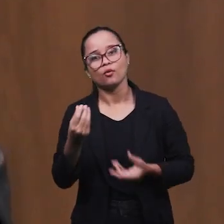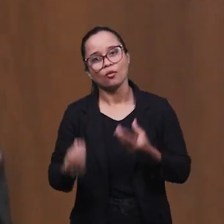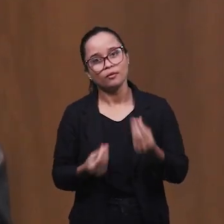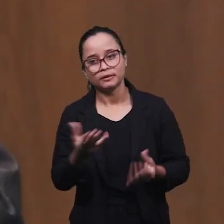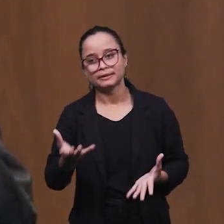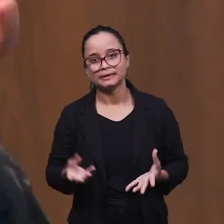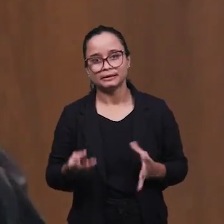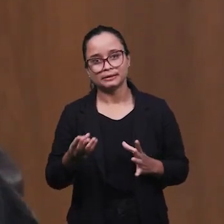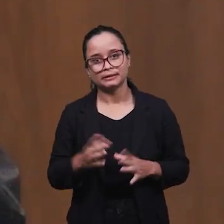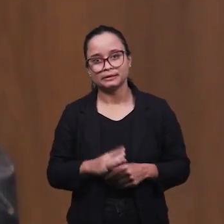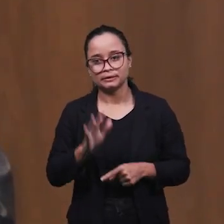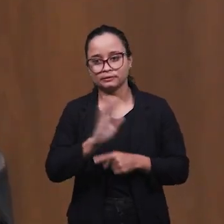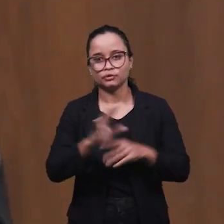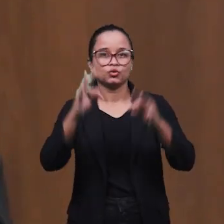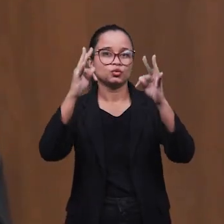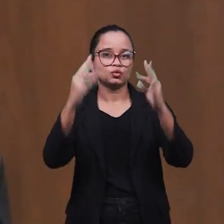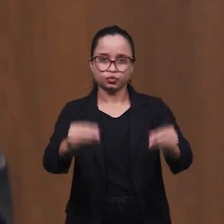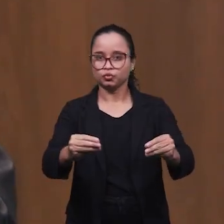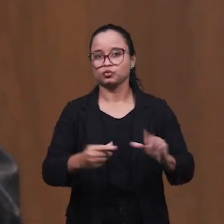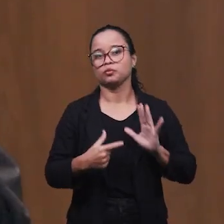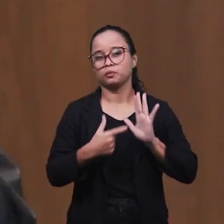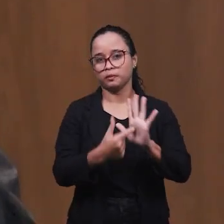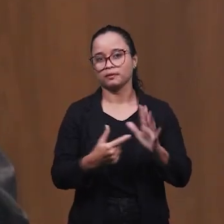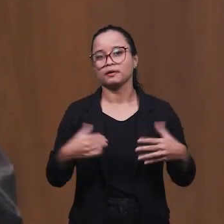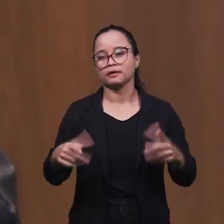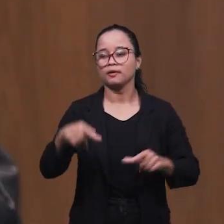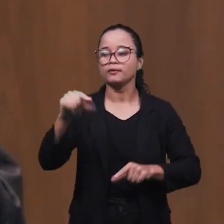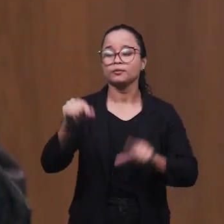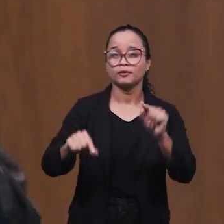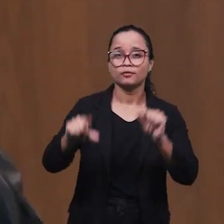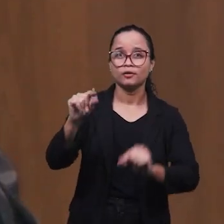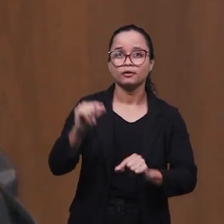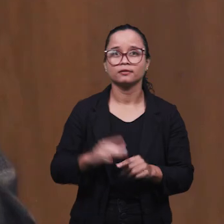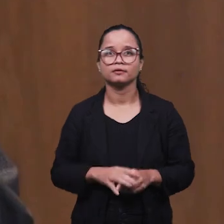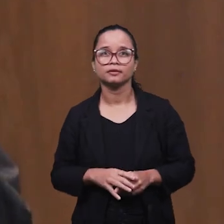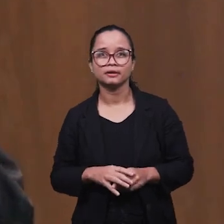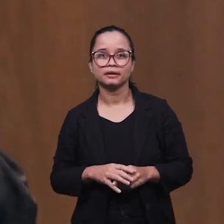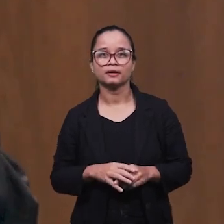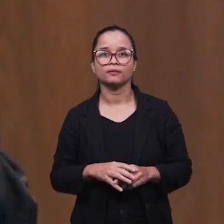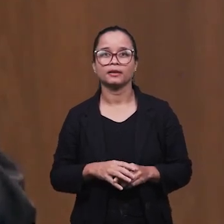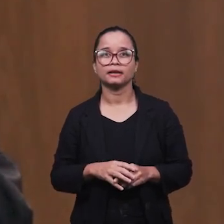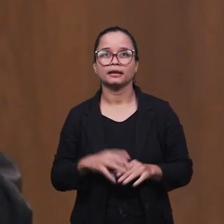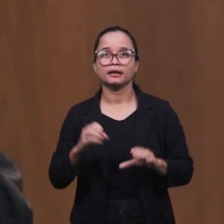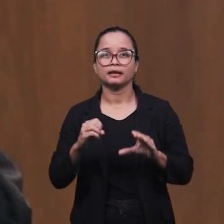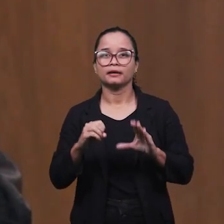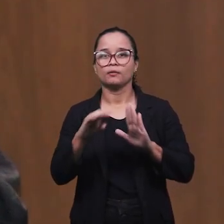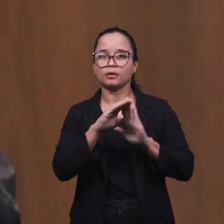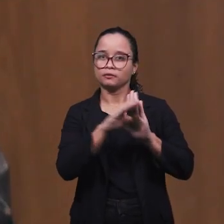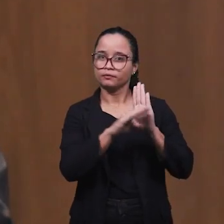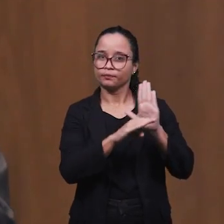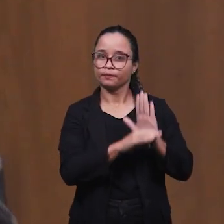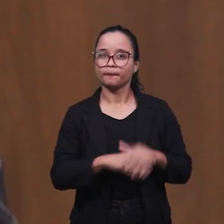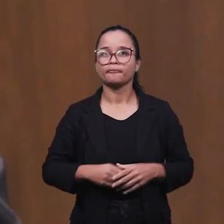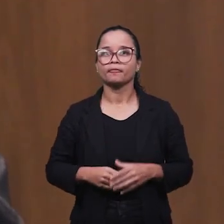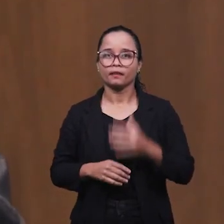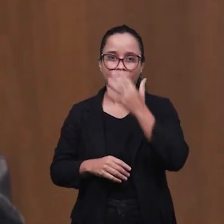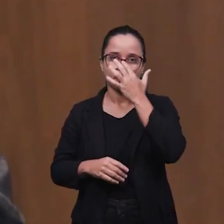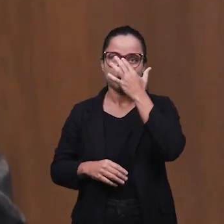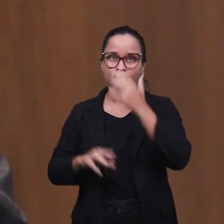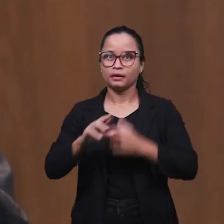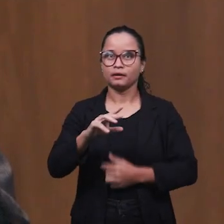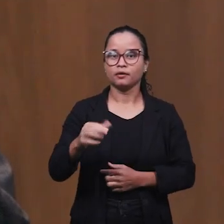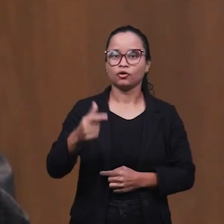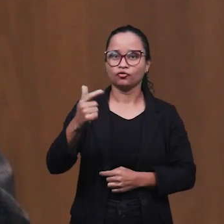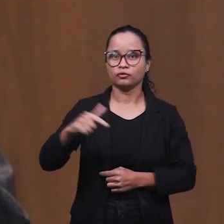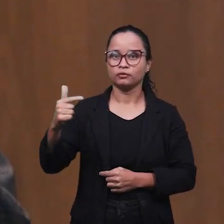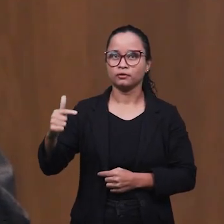realmente transmitir todos eles. Então é feita ali uma escolha dentro de um critério, por exemplo, o critério da não repetitividade.